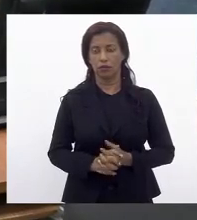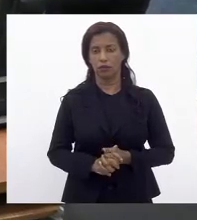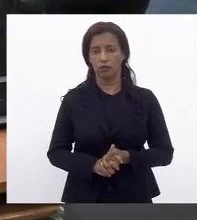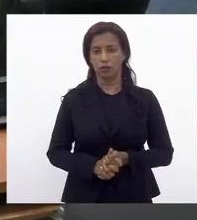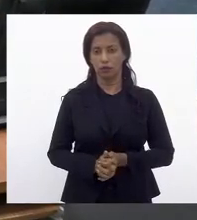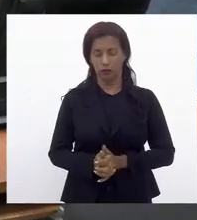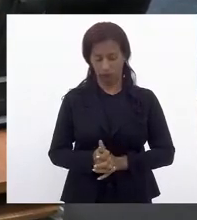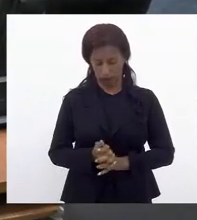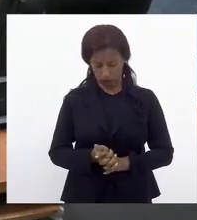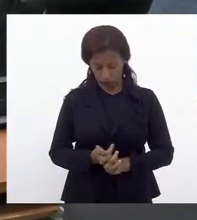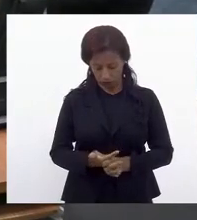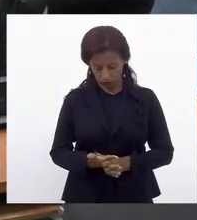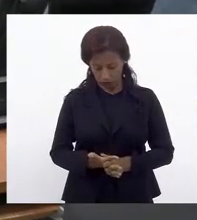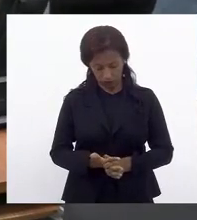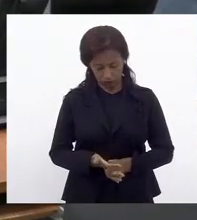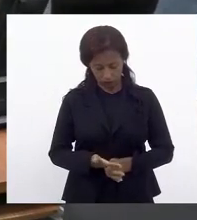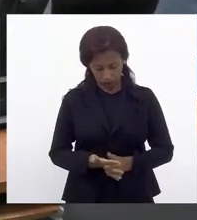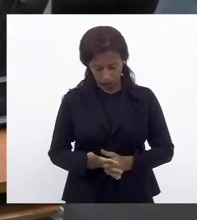Alô.